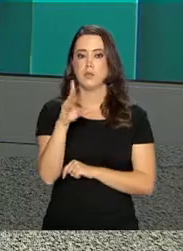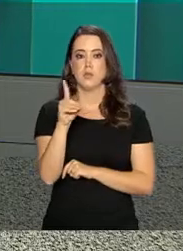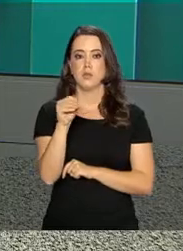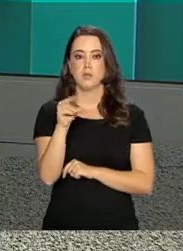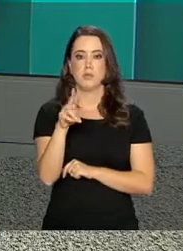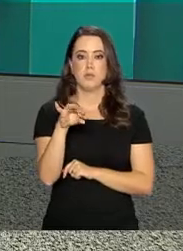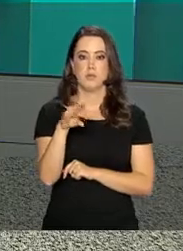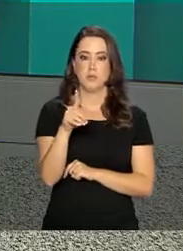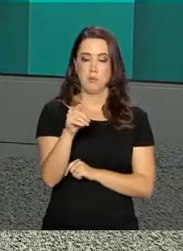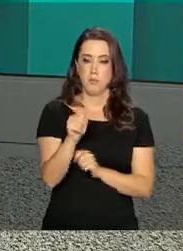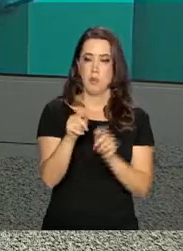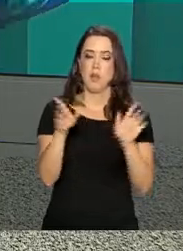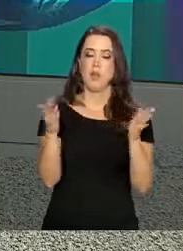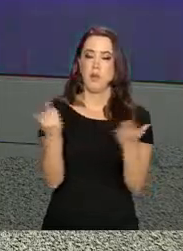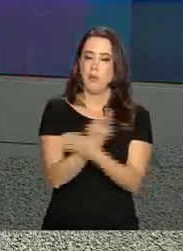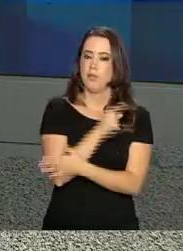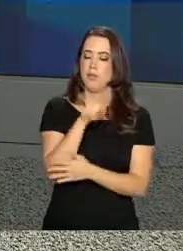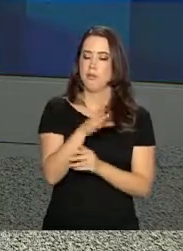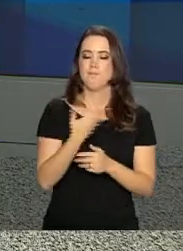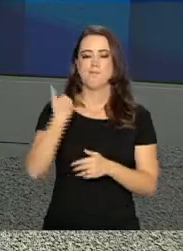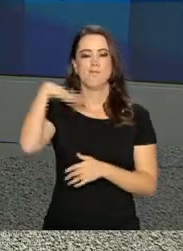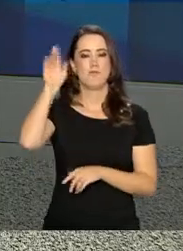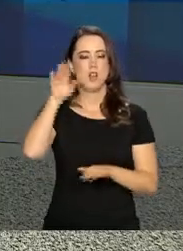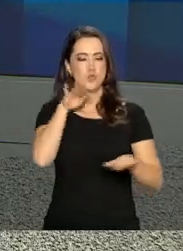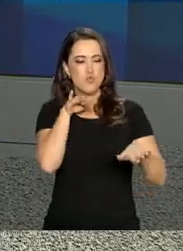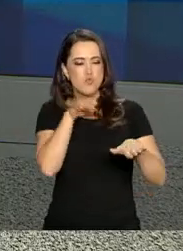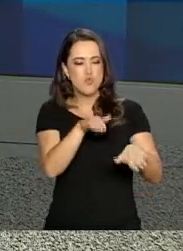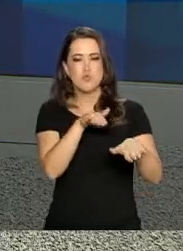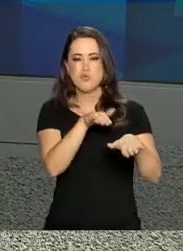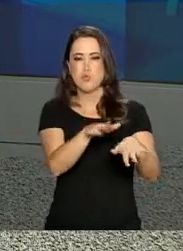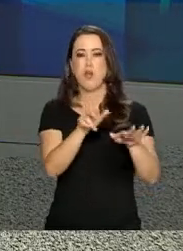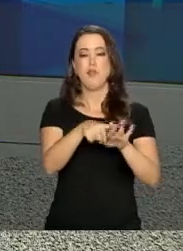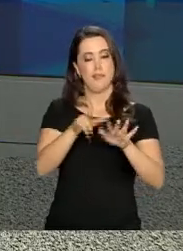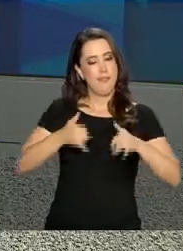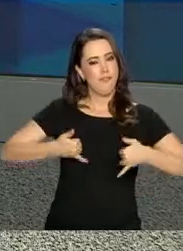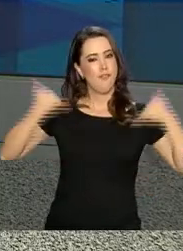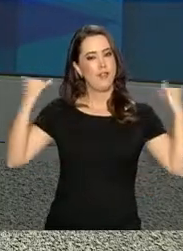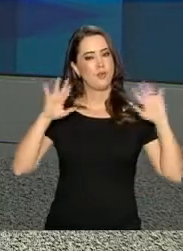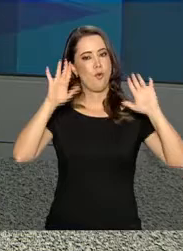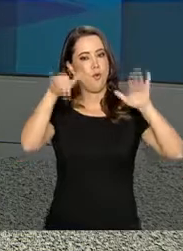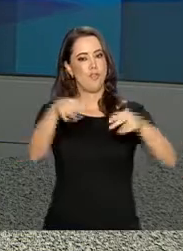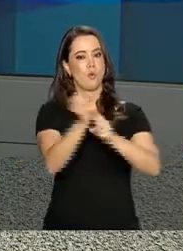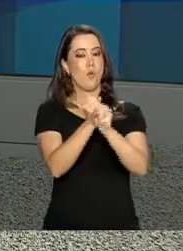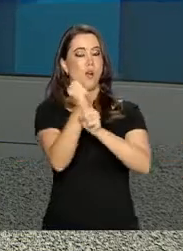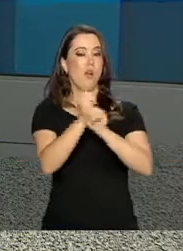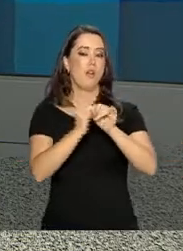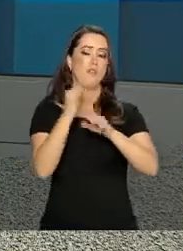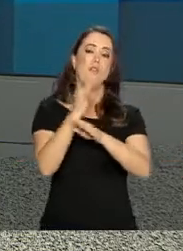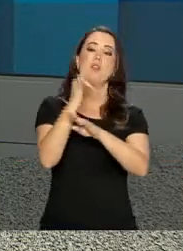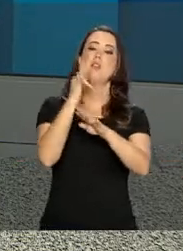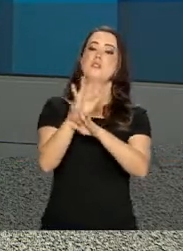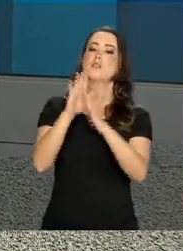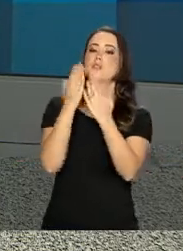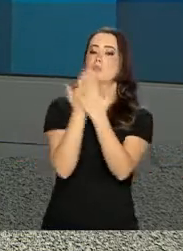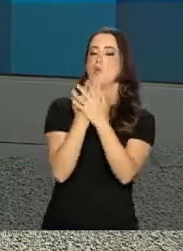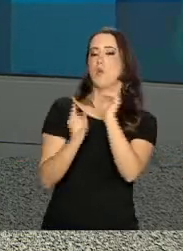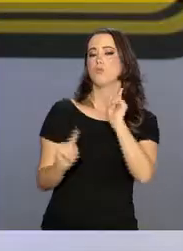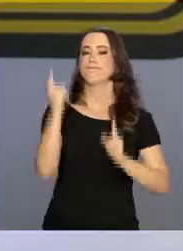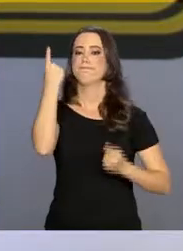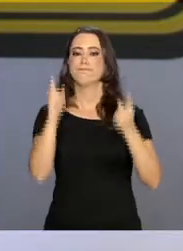acontece no período de maior movimento nas rodovias federais, que é marcado pelas festas de fim de ano, férias escolares e carnaval.